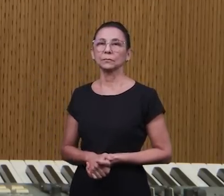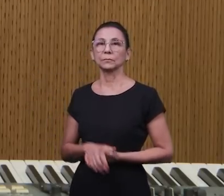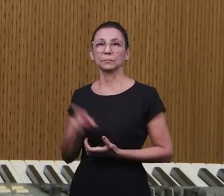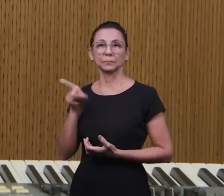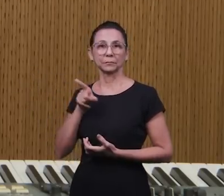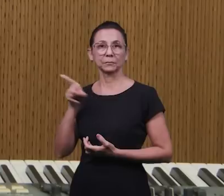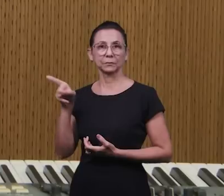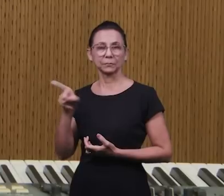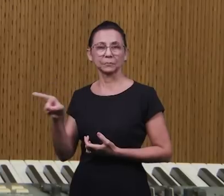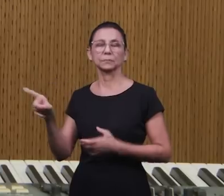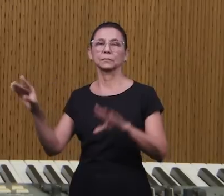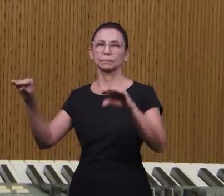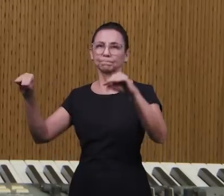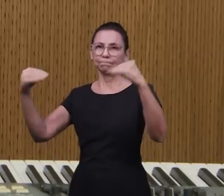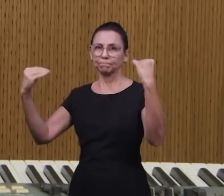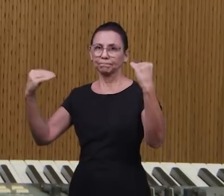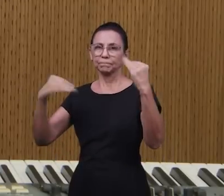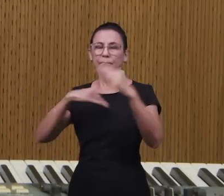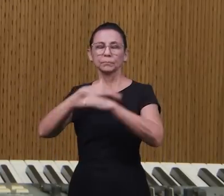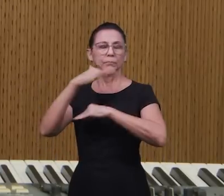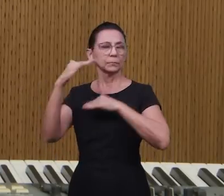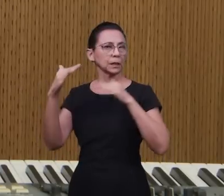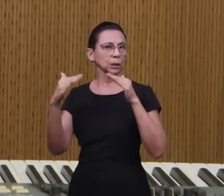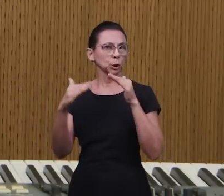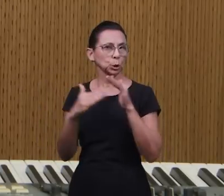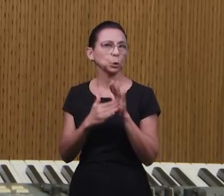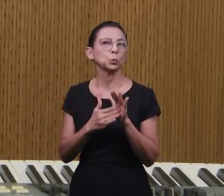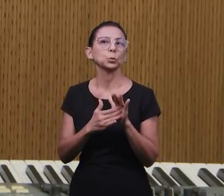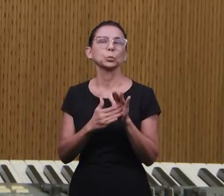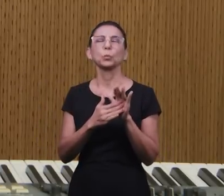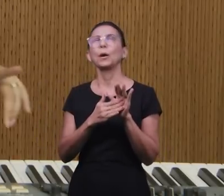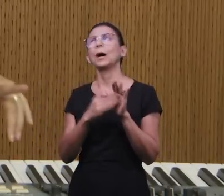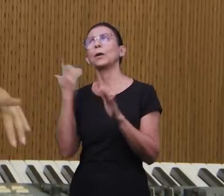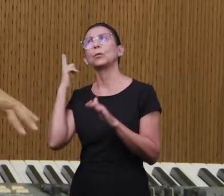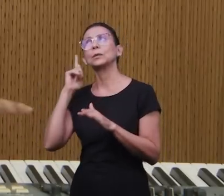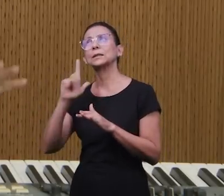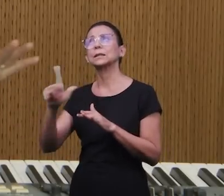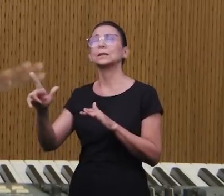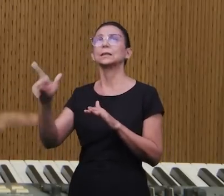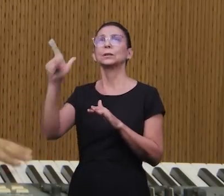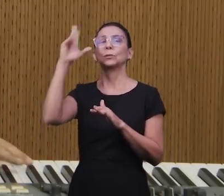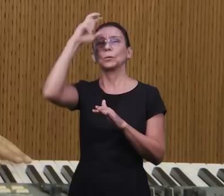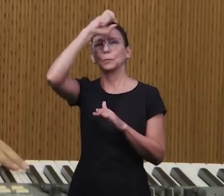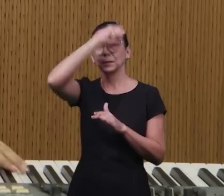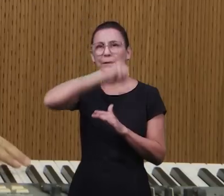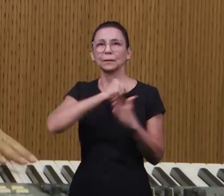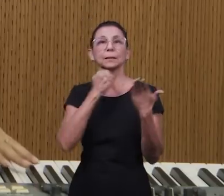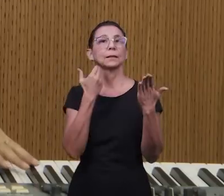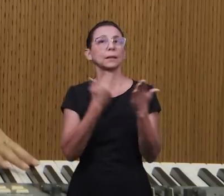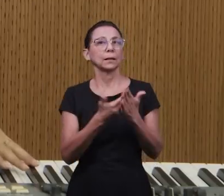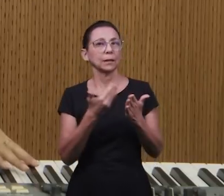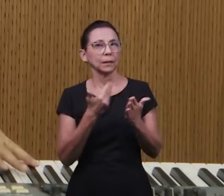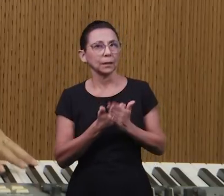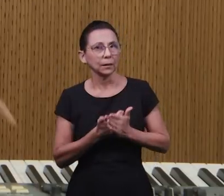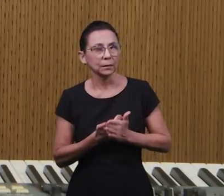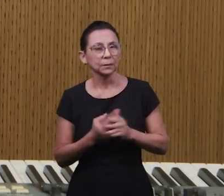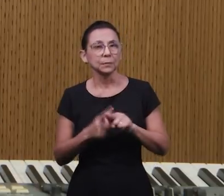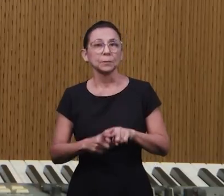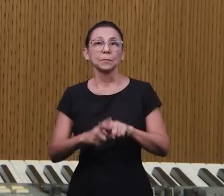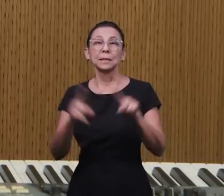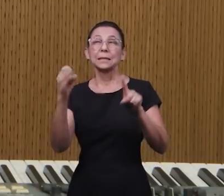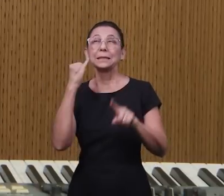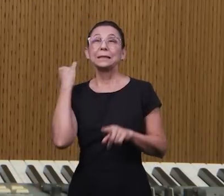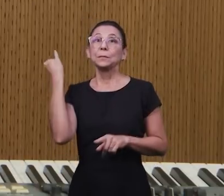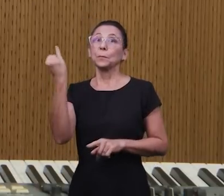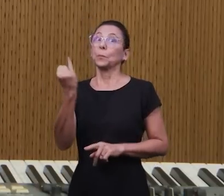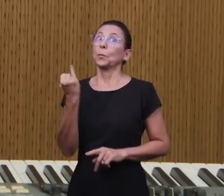@radiomanaim.com.br. Aqui você pode enviar todas as questões que você não conseguiu compreender nas nossas aulas. Mas